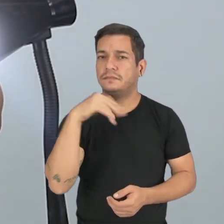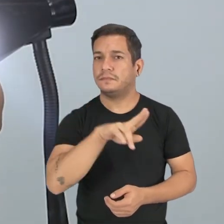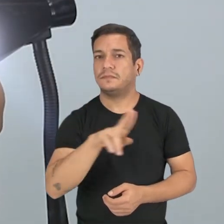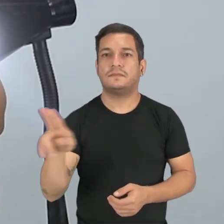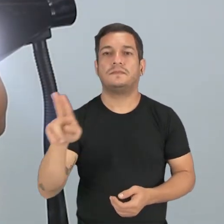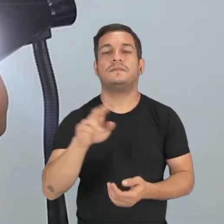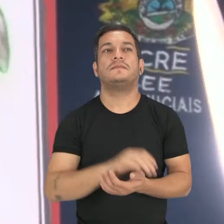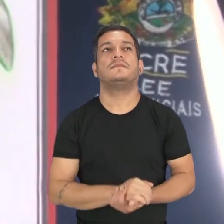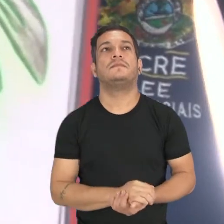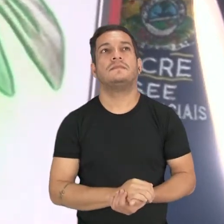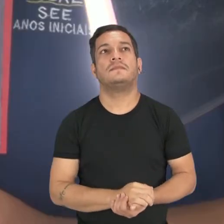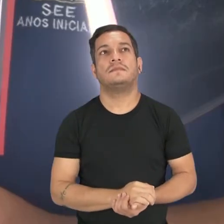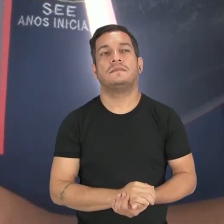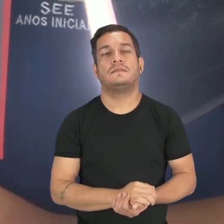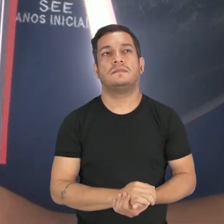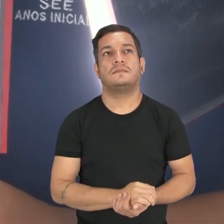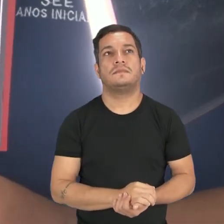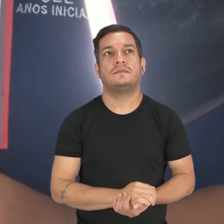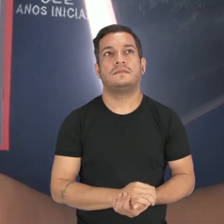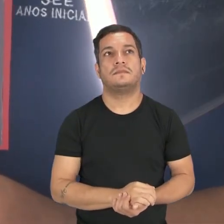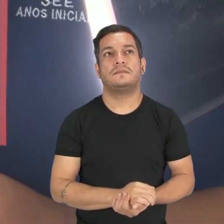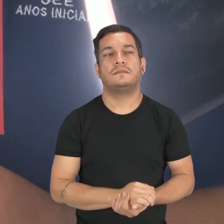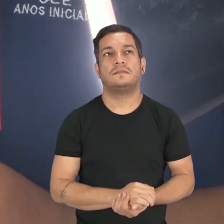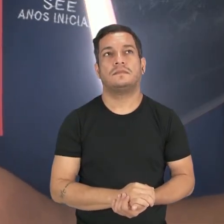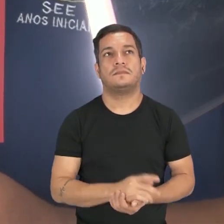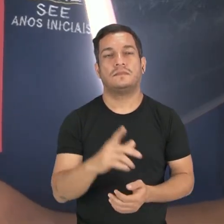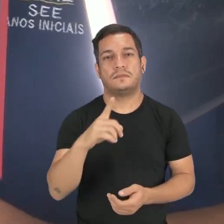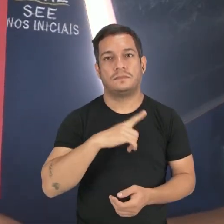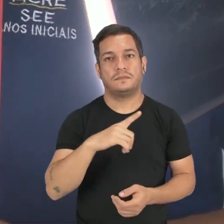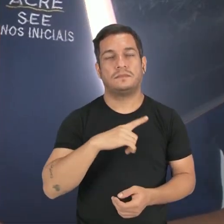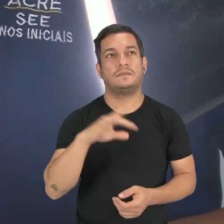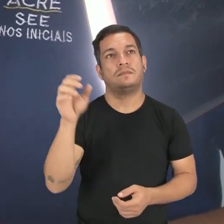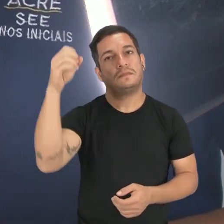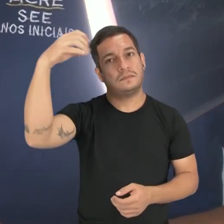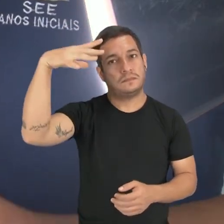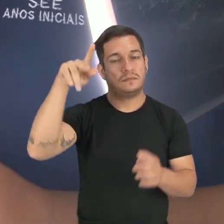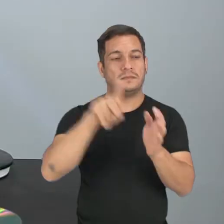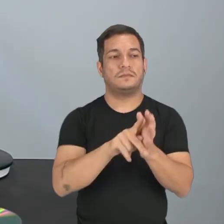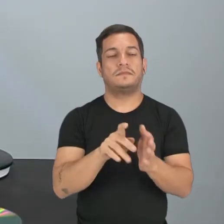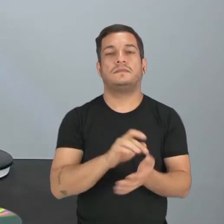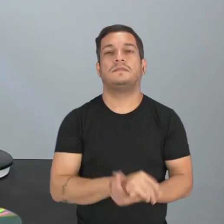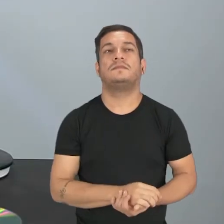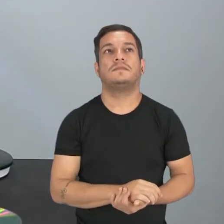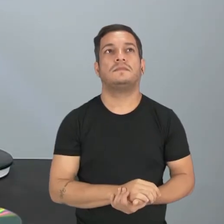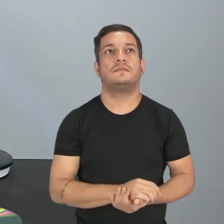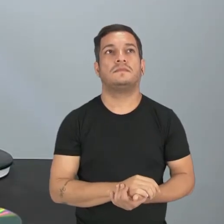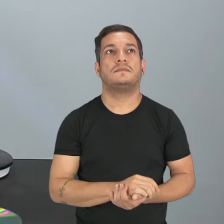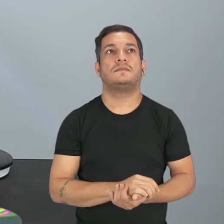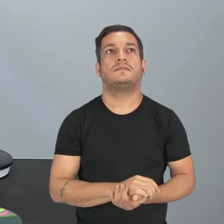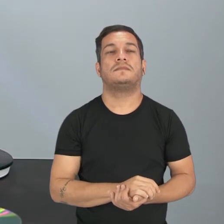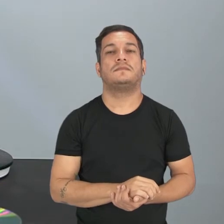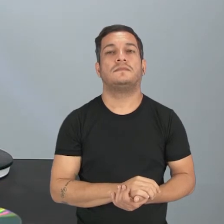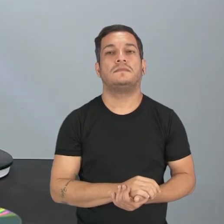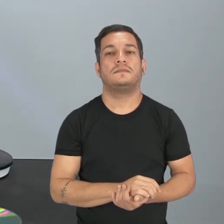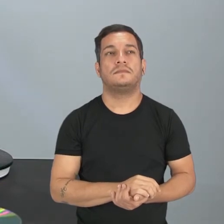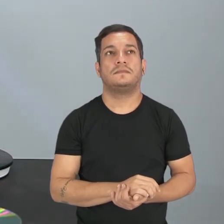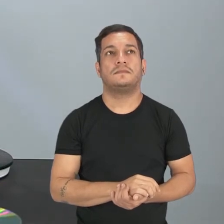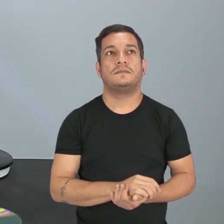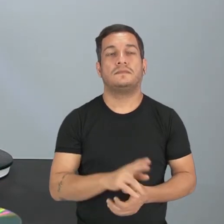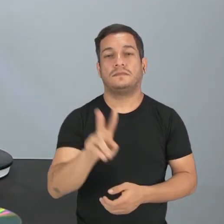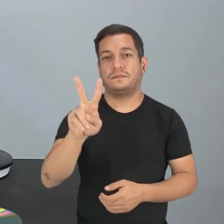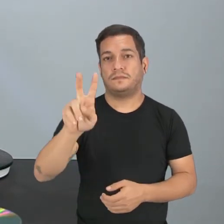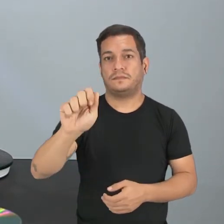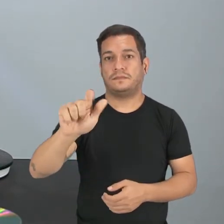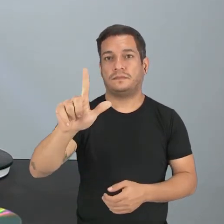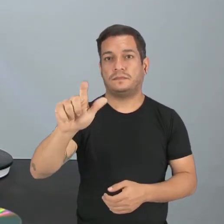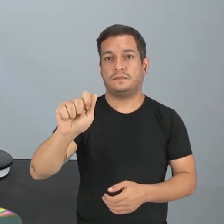nome desse inseto que possui luz própria e emite essa luz? É